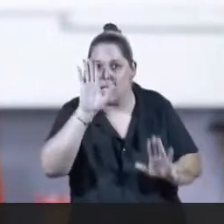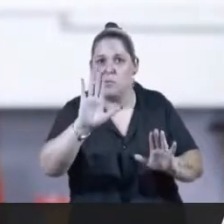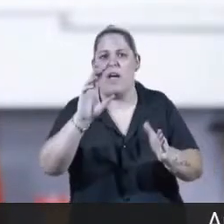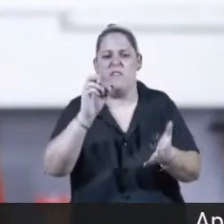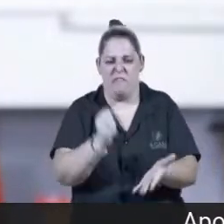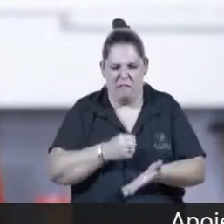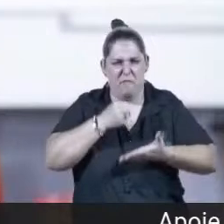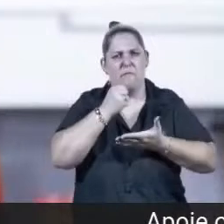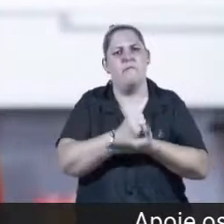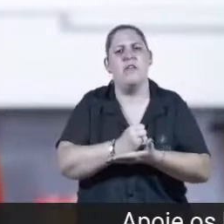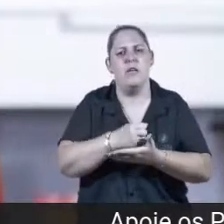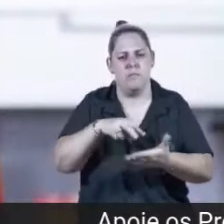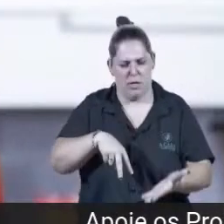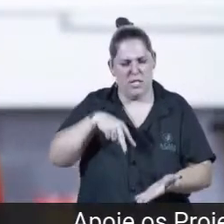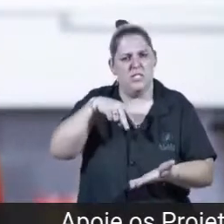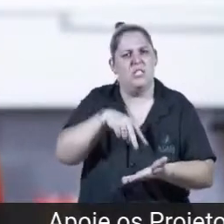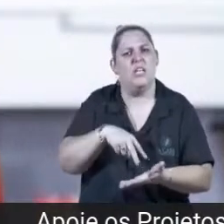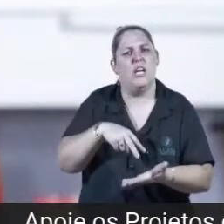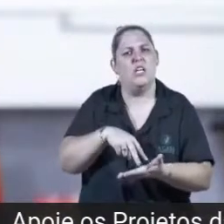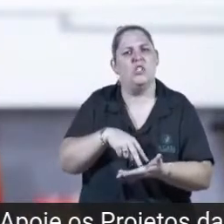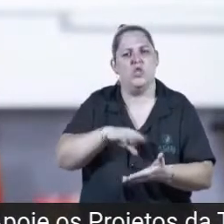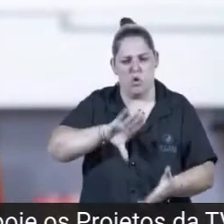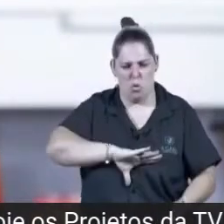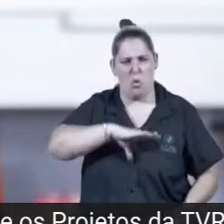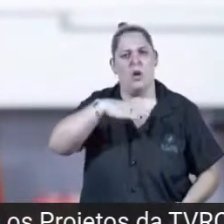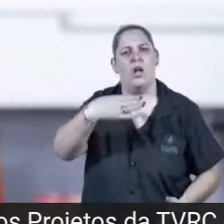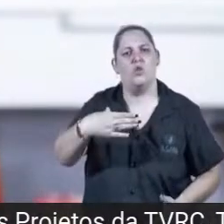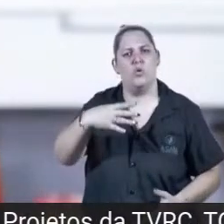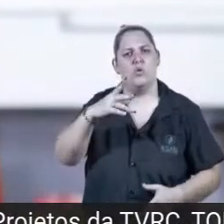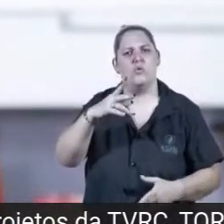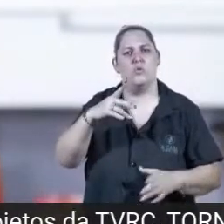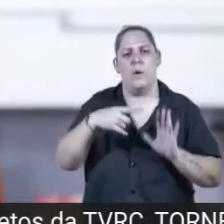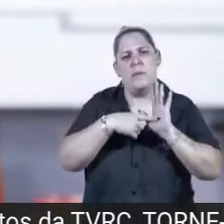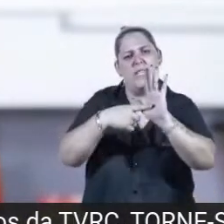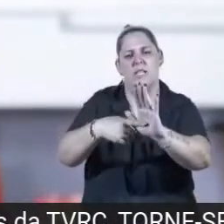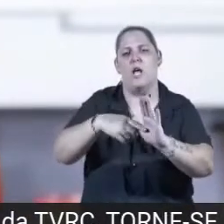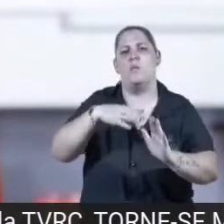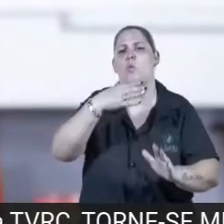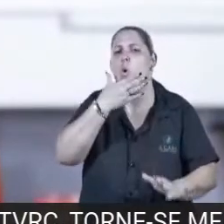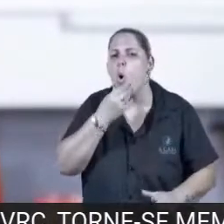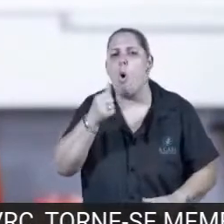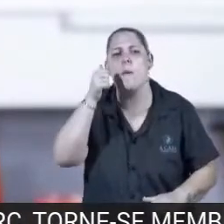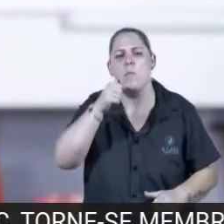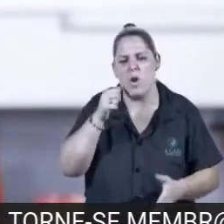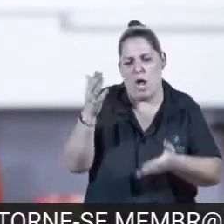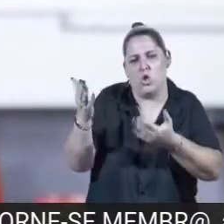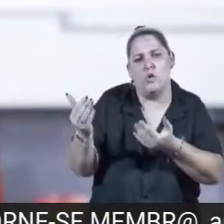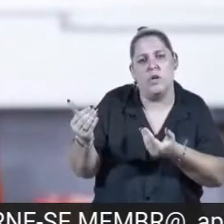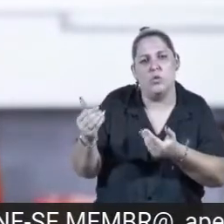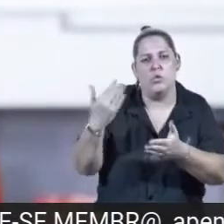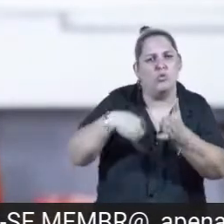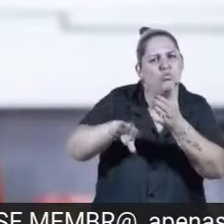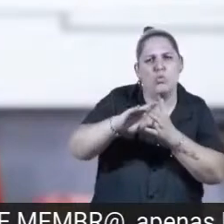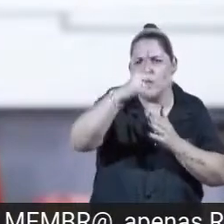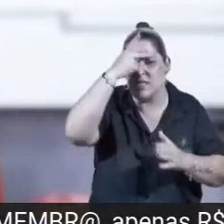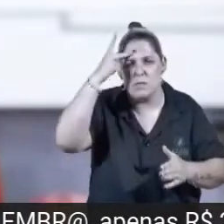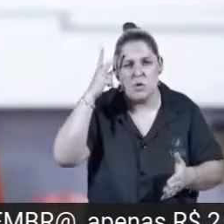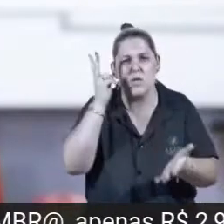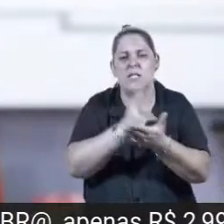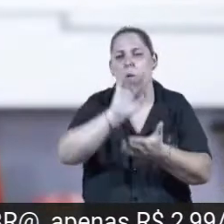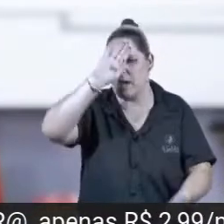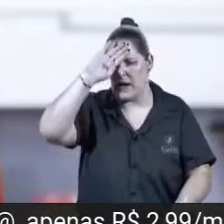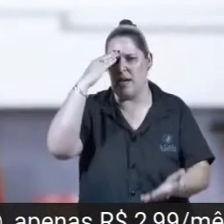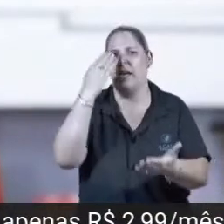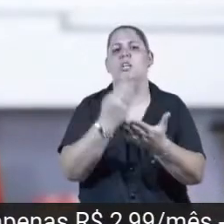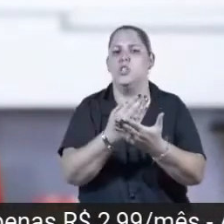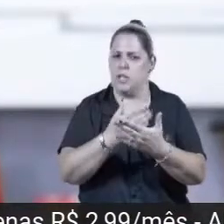resistente, bravo, corajoso na figura dos seus homens, suas mulheres, sua juventude e de todos aqueles que sempre